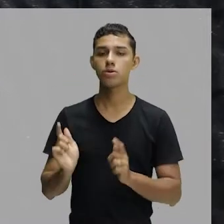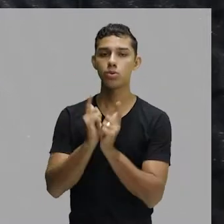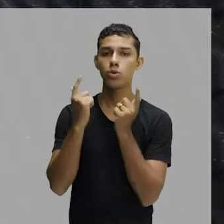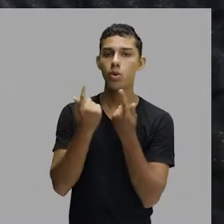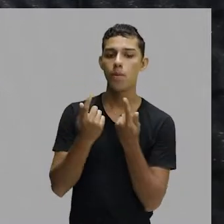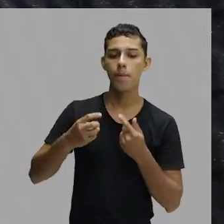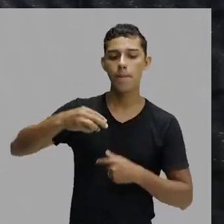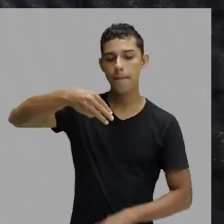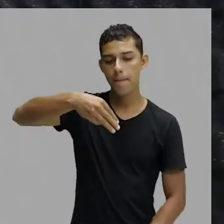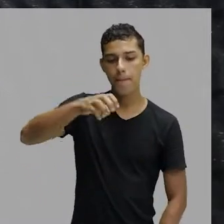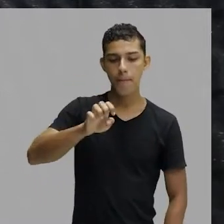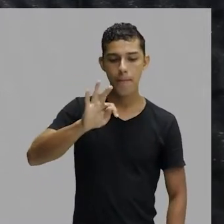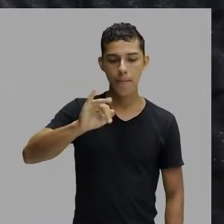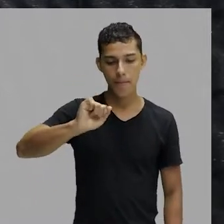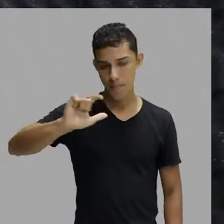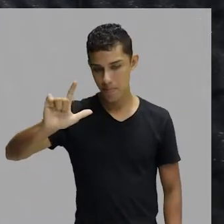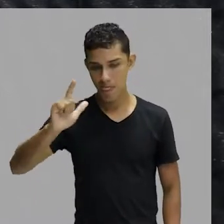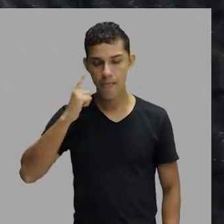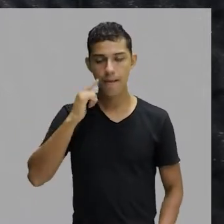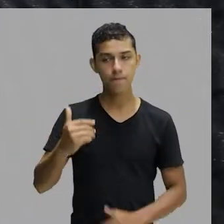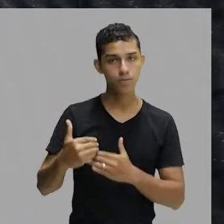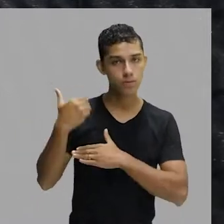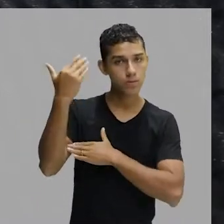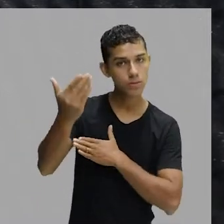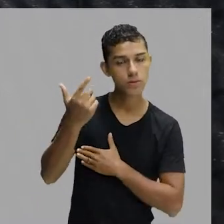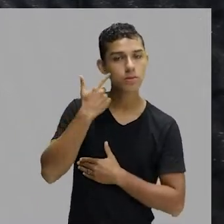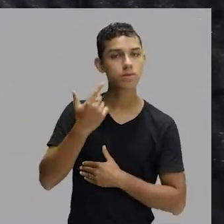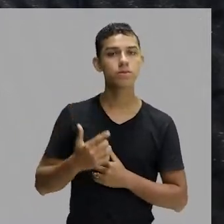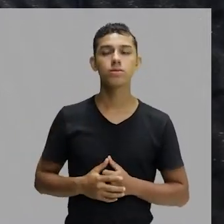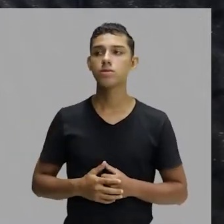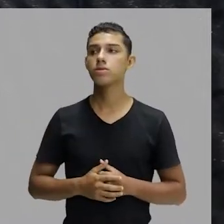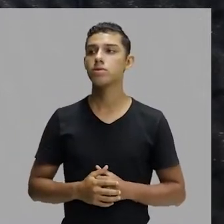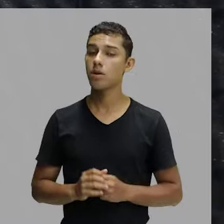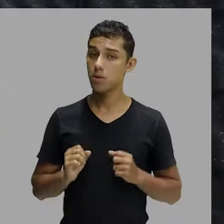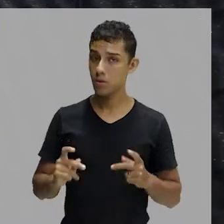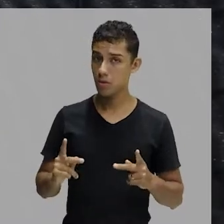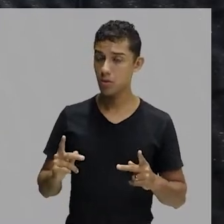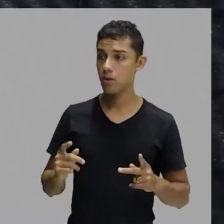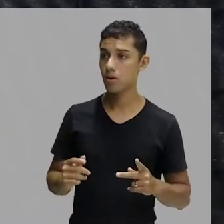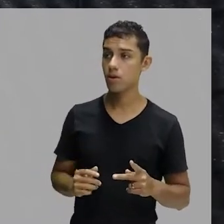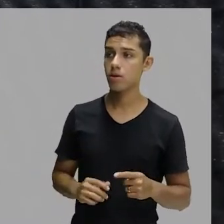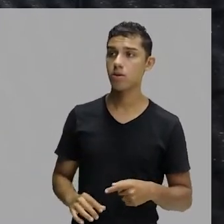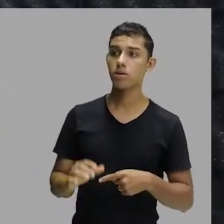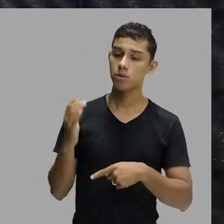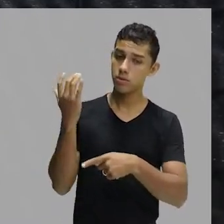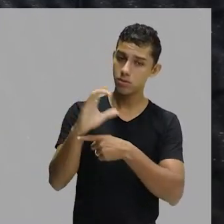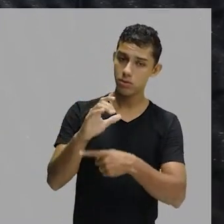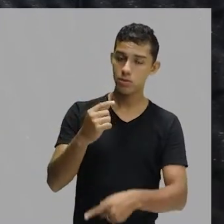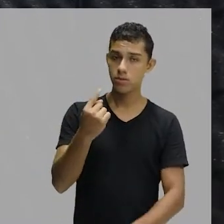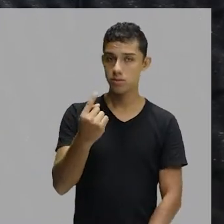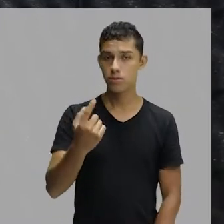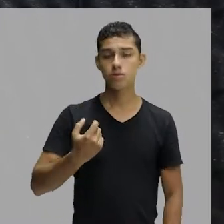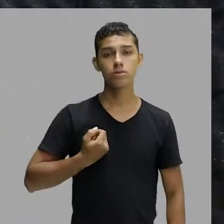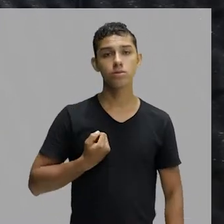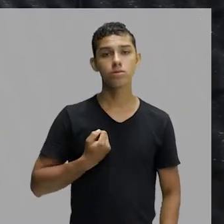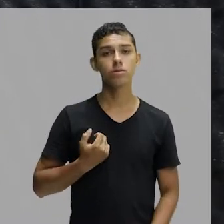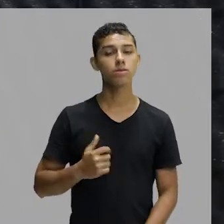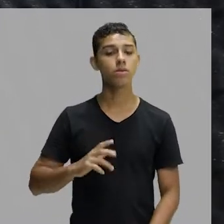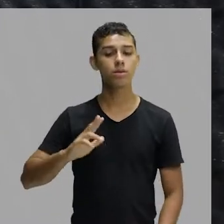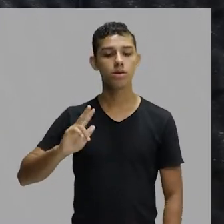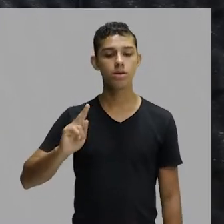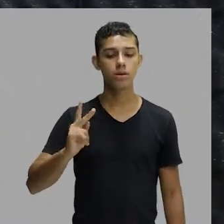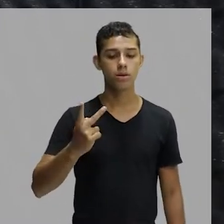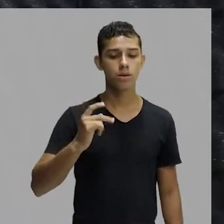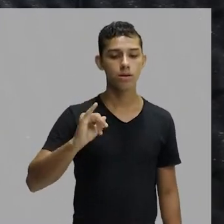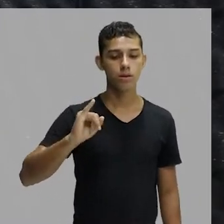está bem do outro lado na extremidade. Tudo bem. Carbono 1, carbono que tem hidroxila. E eu vou